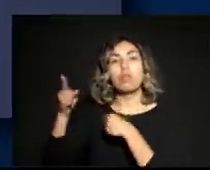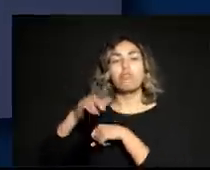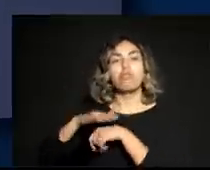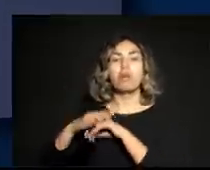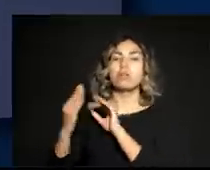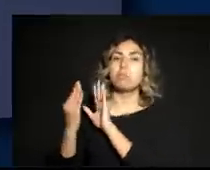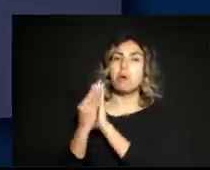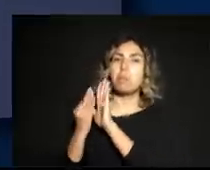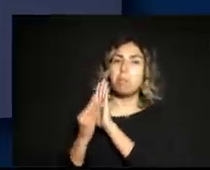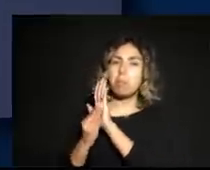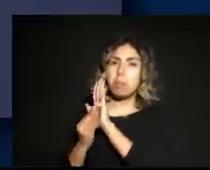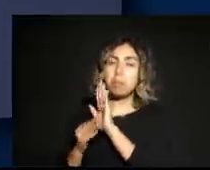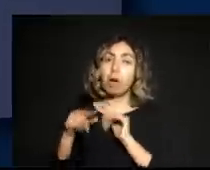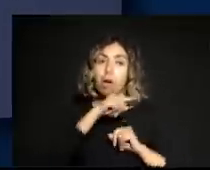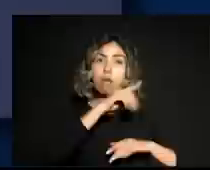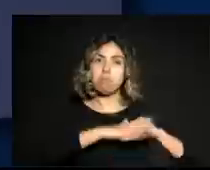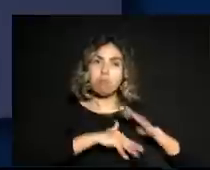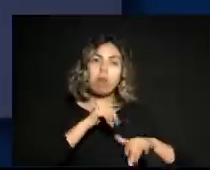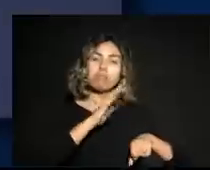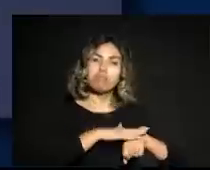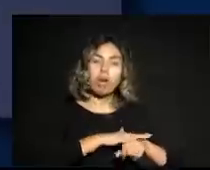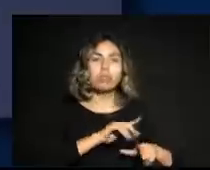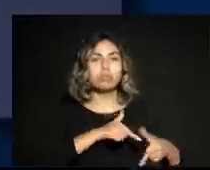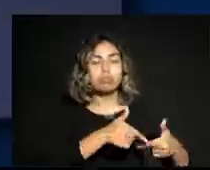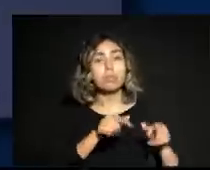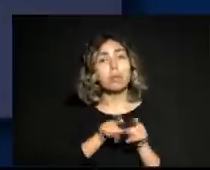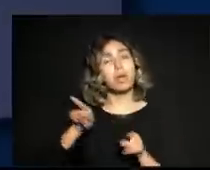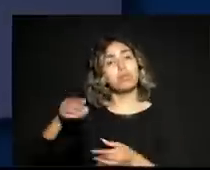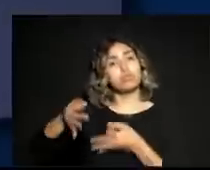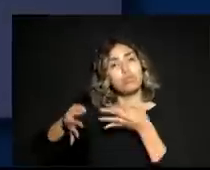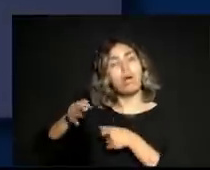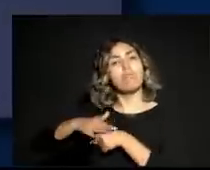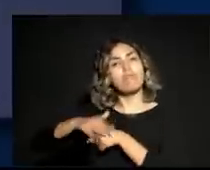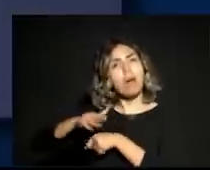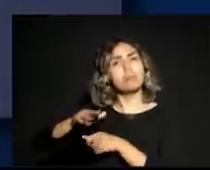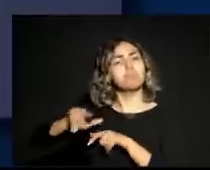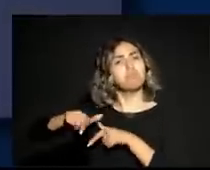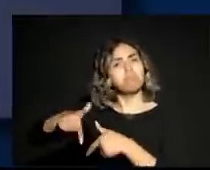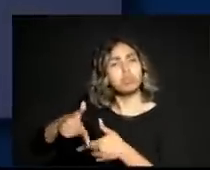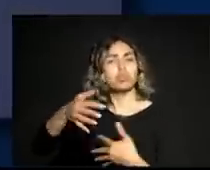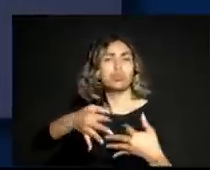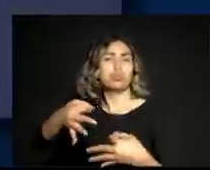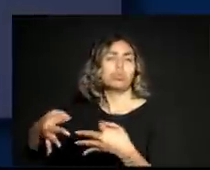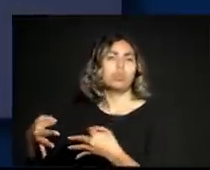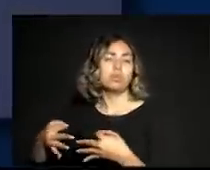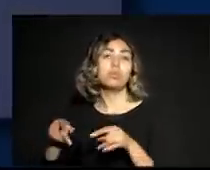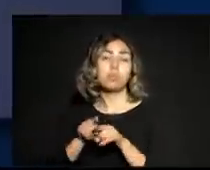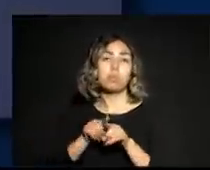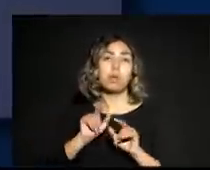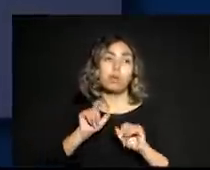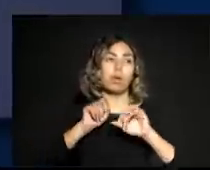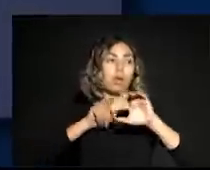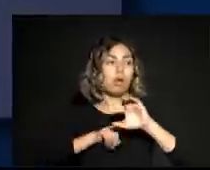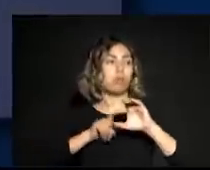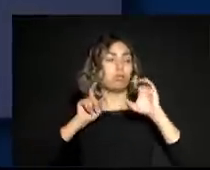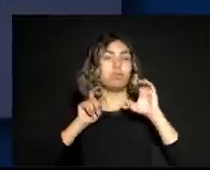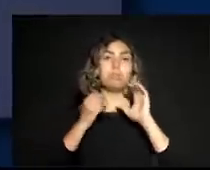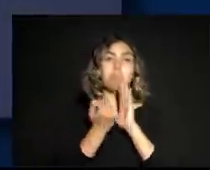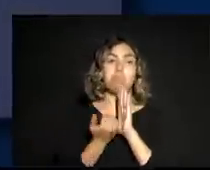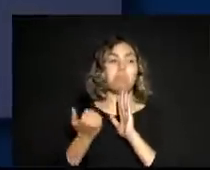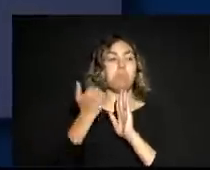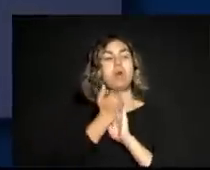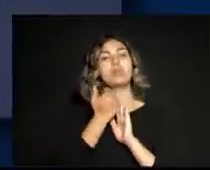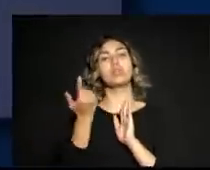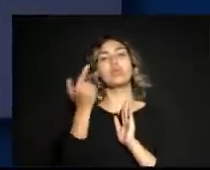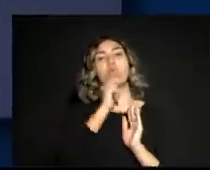o Executivo Execute e o judiciário julgue né E como eu disse o aumento da Autonomia o aumento